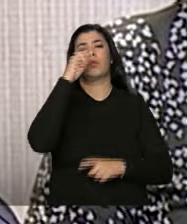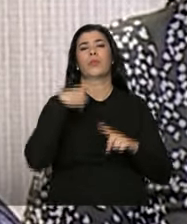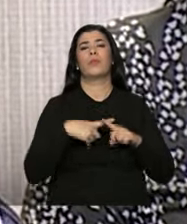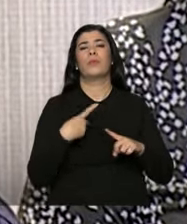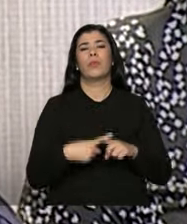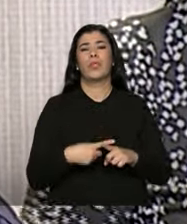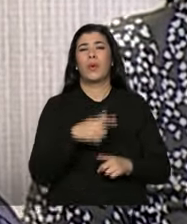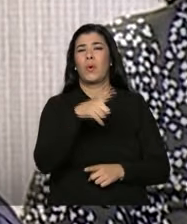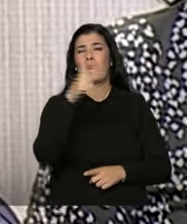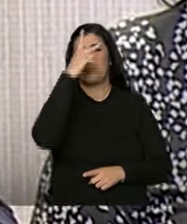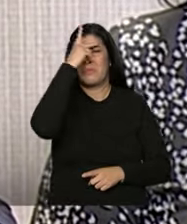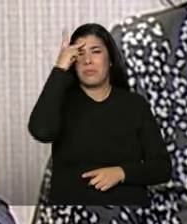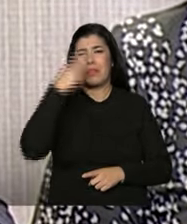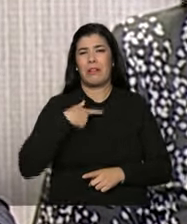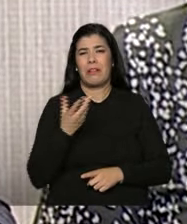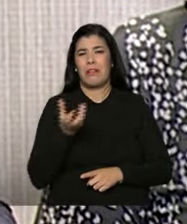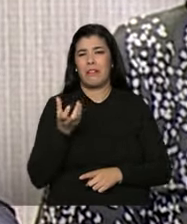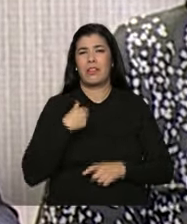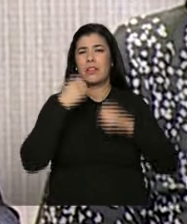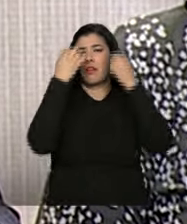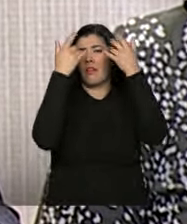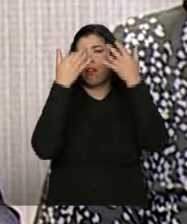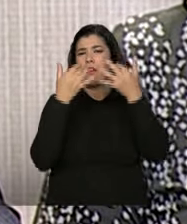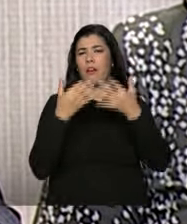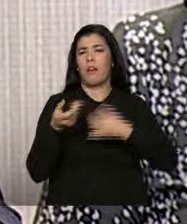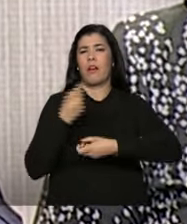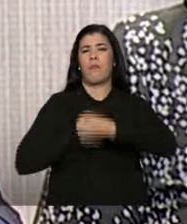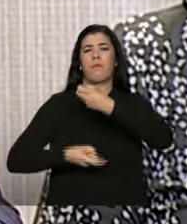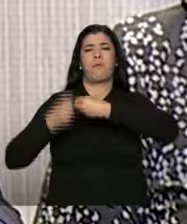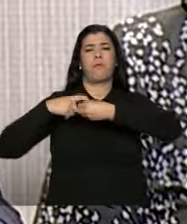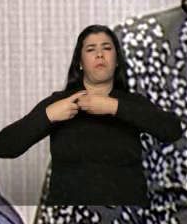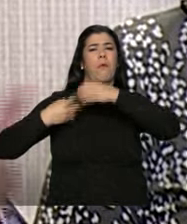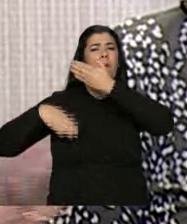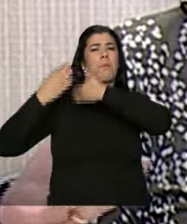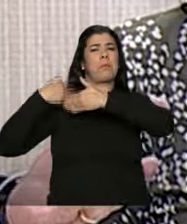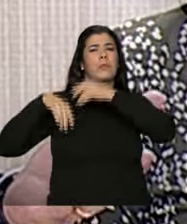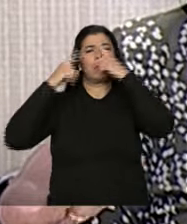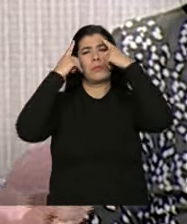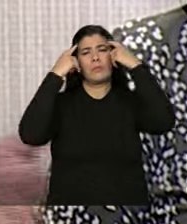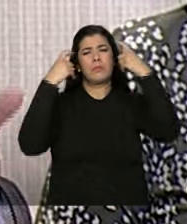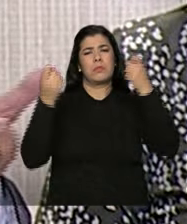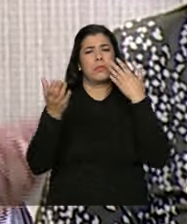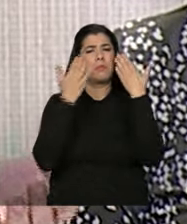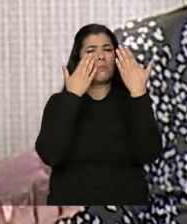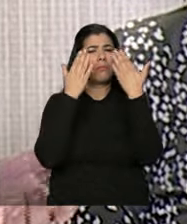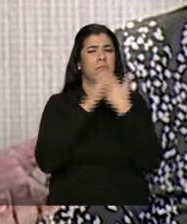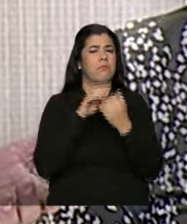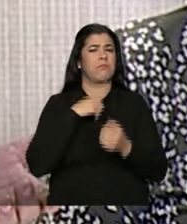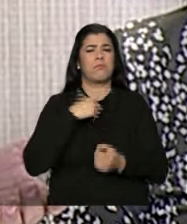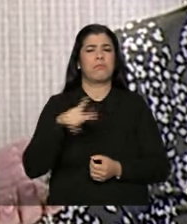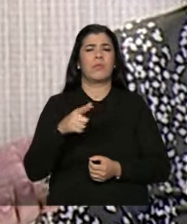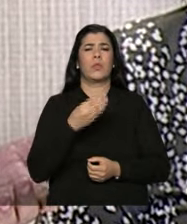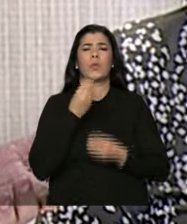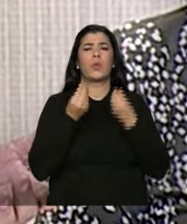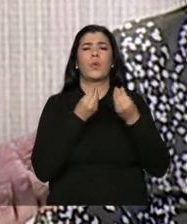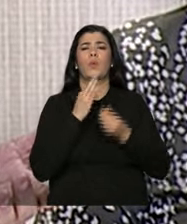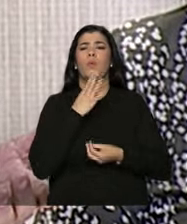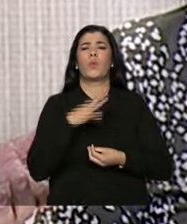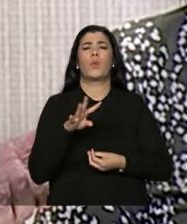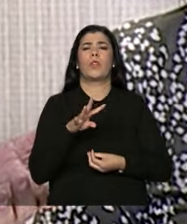muitos querem justificar esses retrocessos com base em dados cuja origem nós